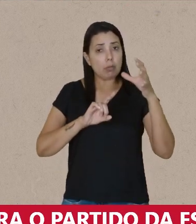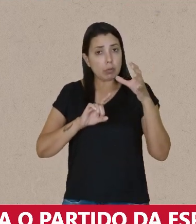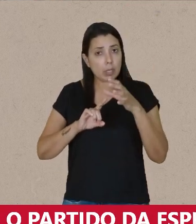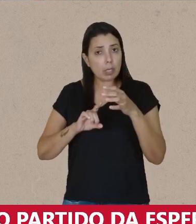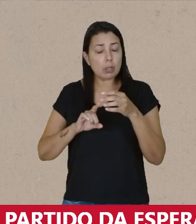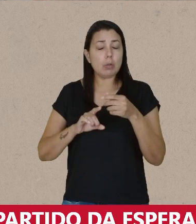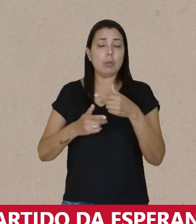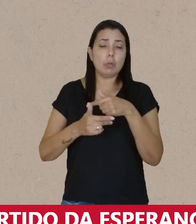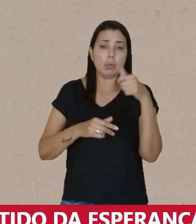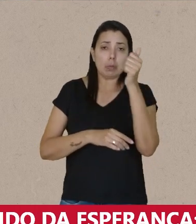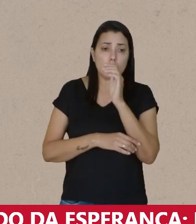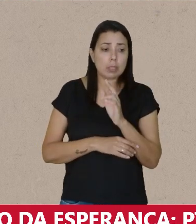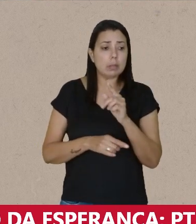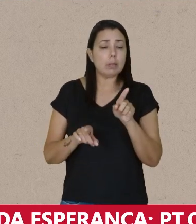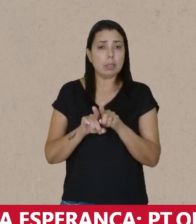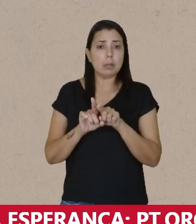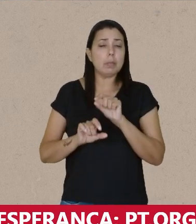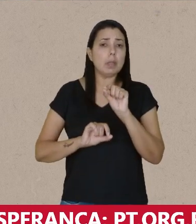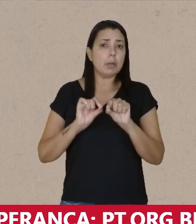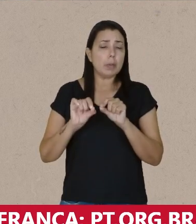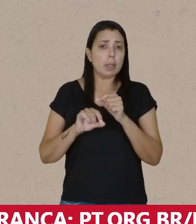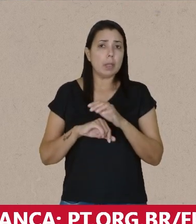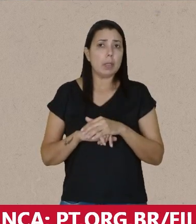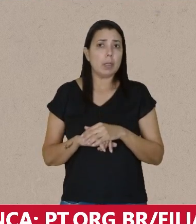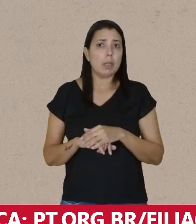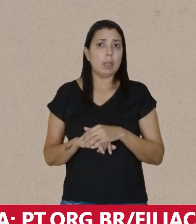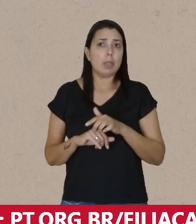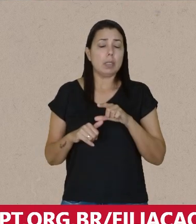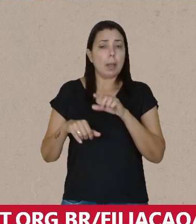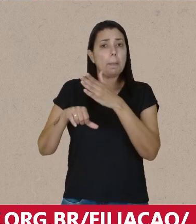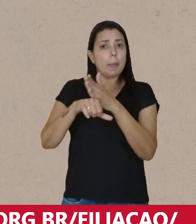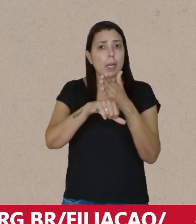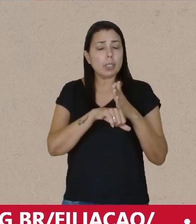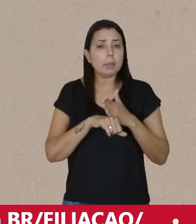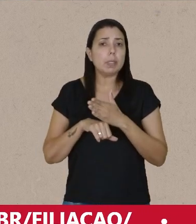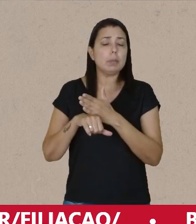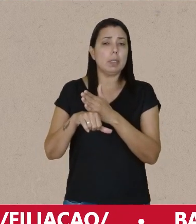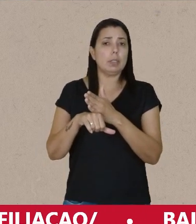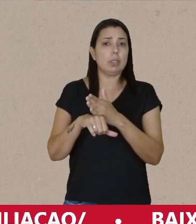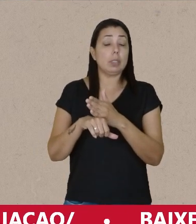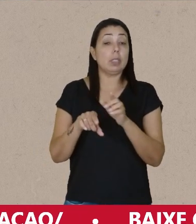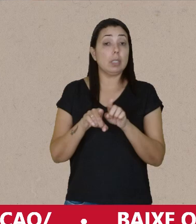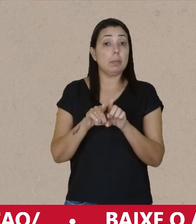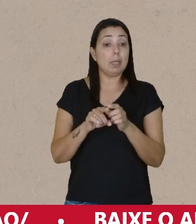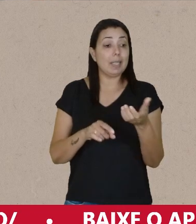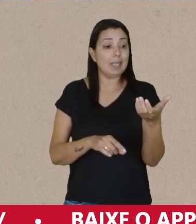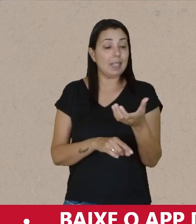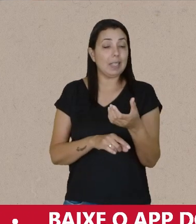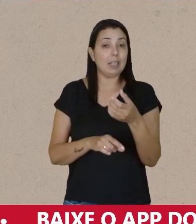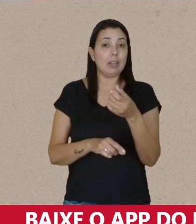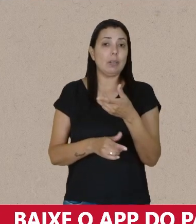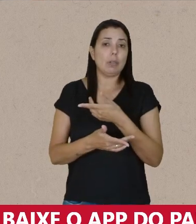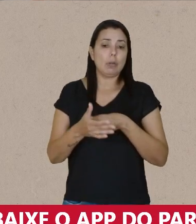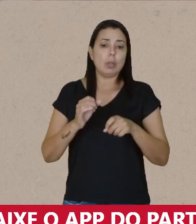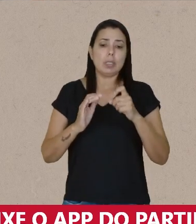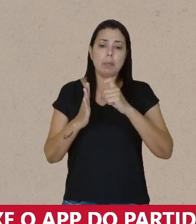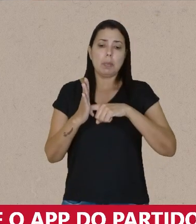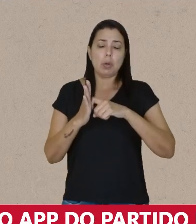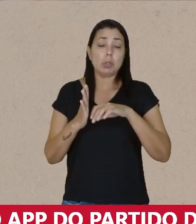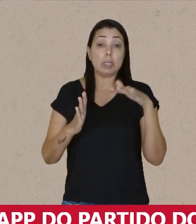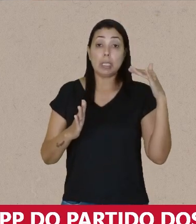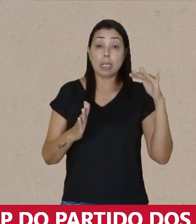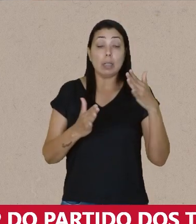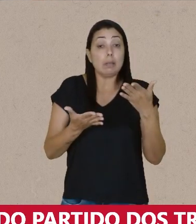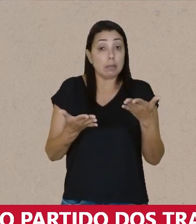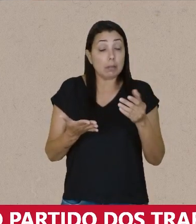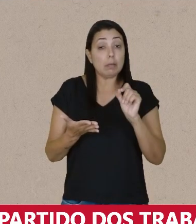públicas no Brasil, que ao mesmo tempo que ele está praticando e defendendo um ajuste fiscal em cima de gastos sociais, entende?